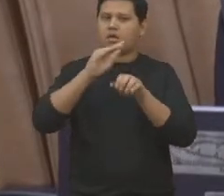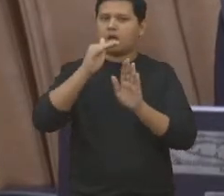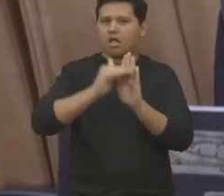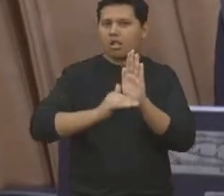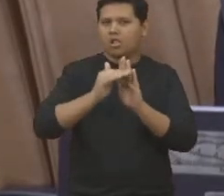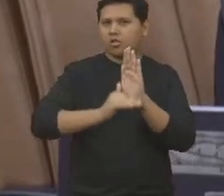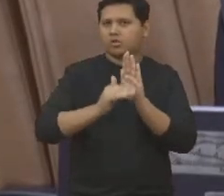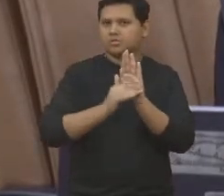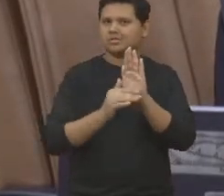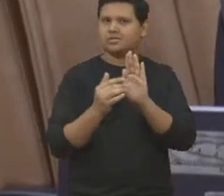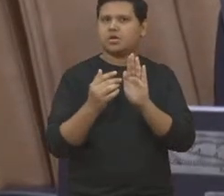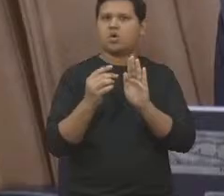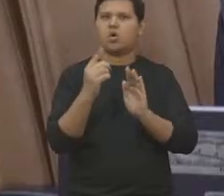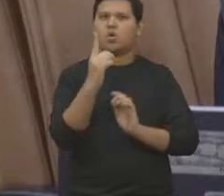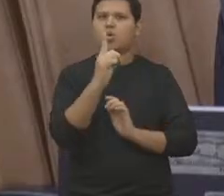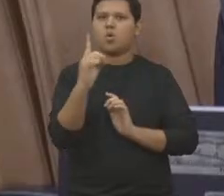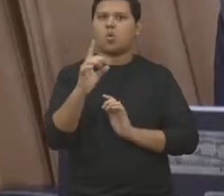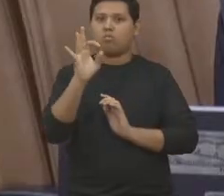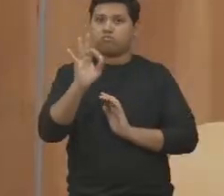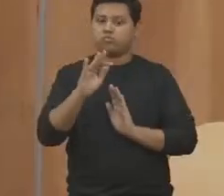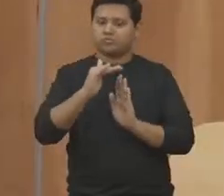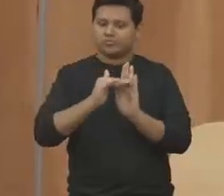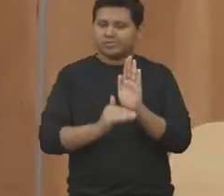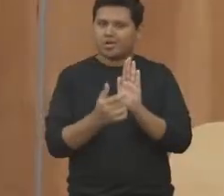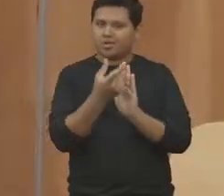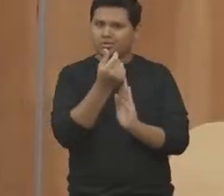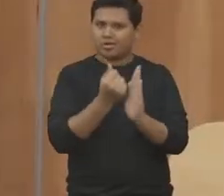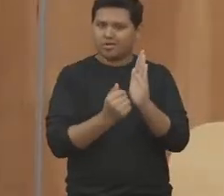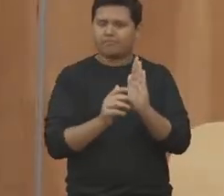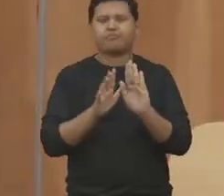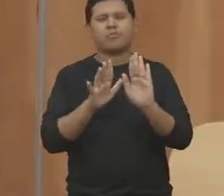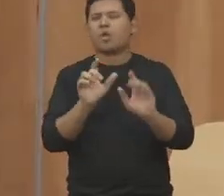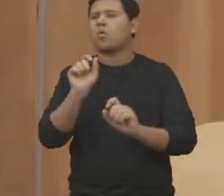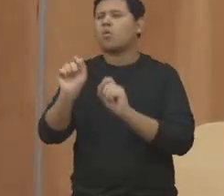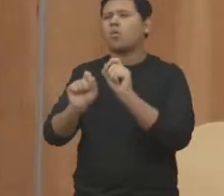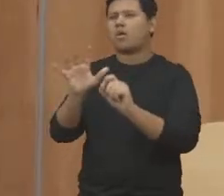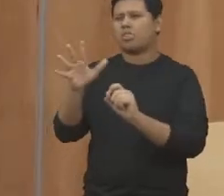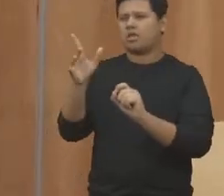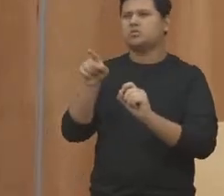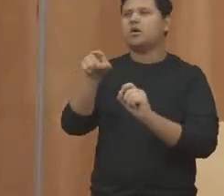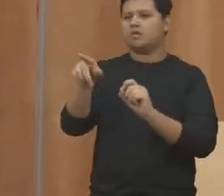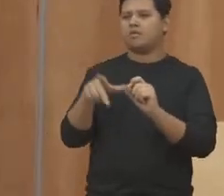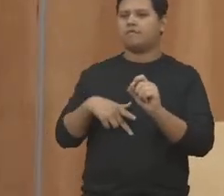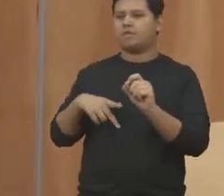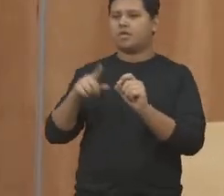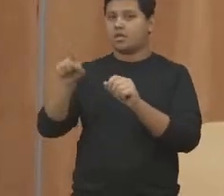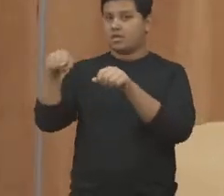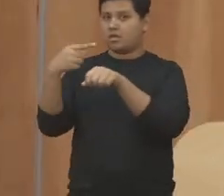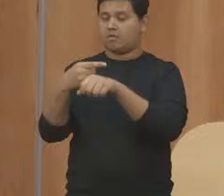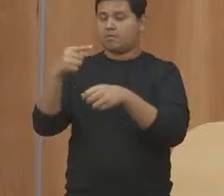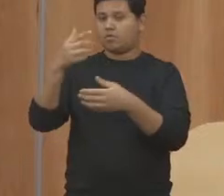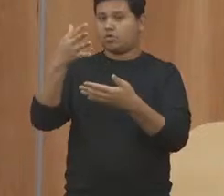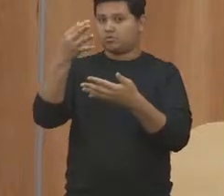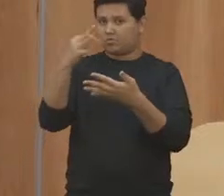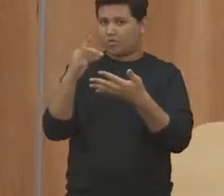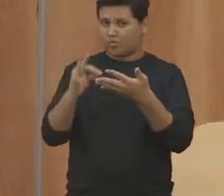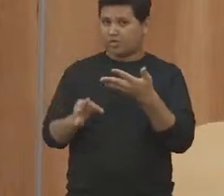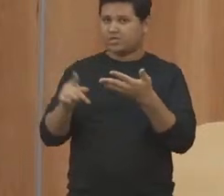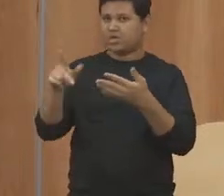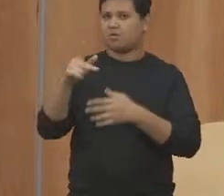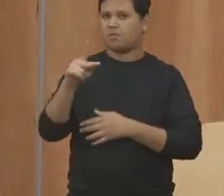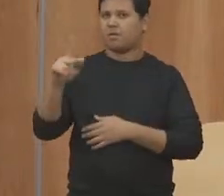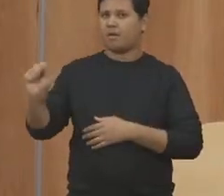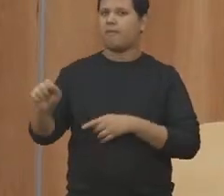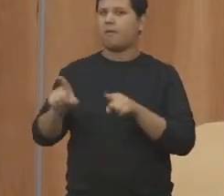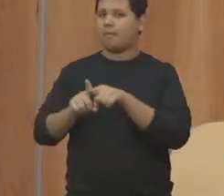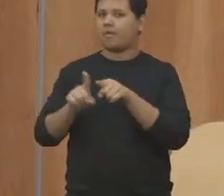no orçamento. Existe algum motivo específico para isso? O que acontece, Gabriel, isso vai ser corrigido na LOA e no PPA, que agora a Secretaria de